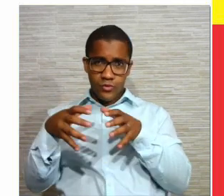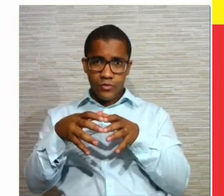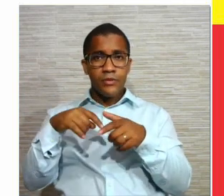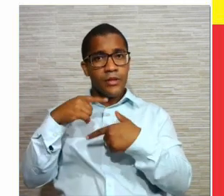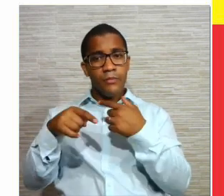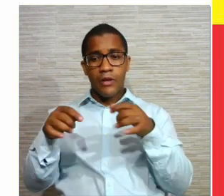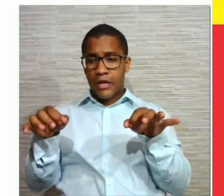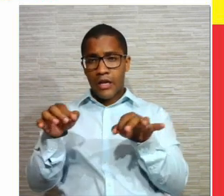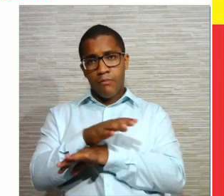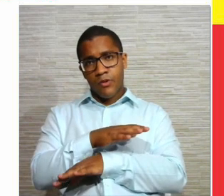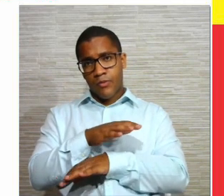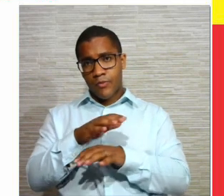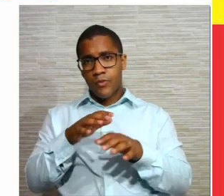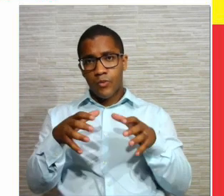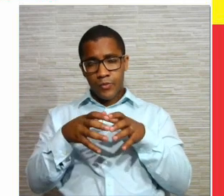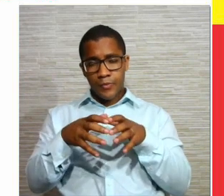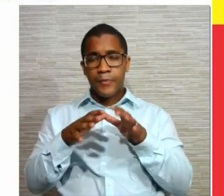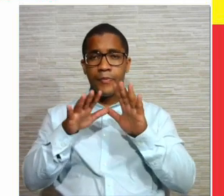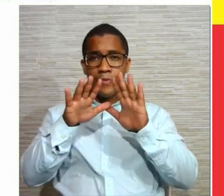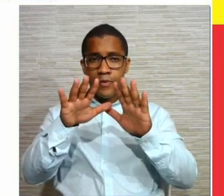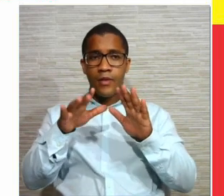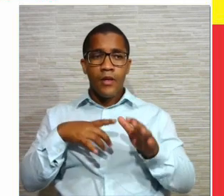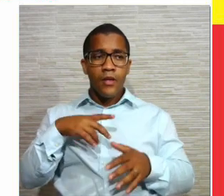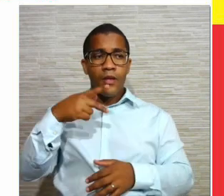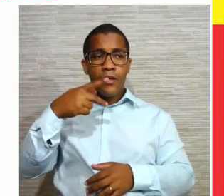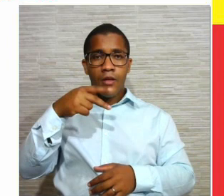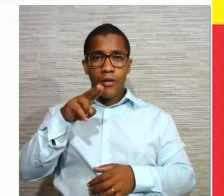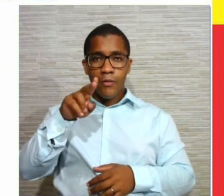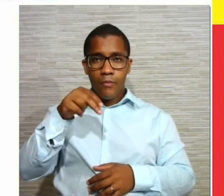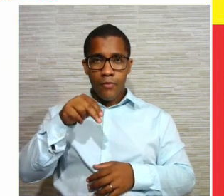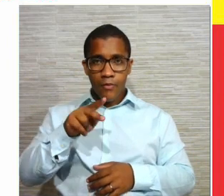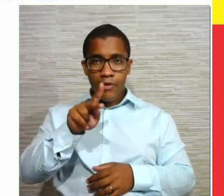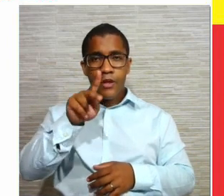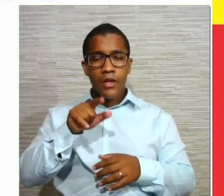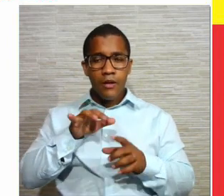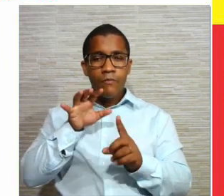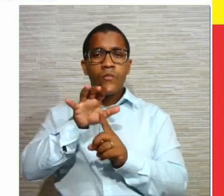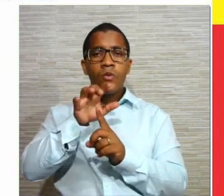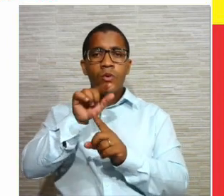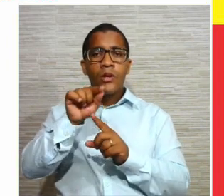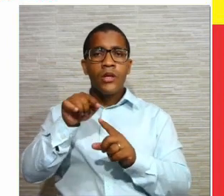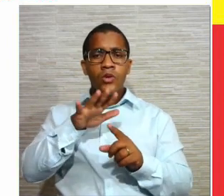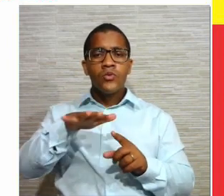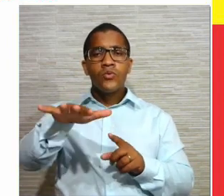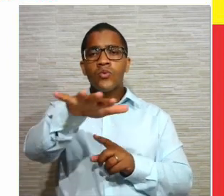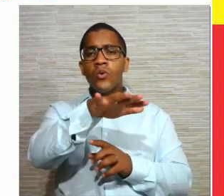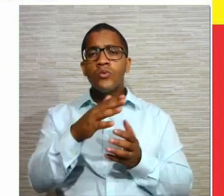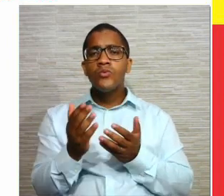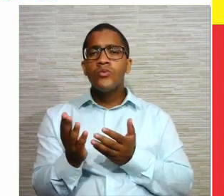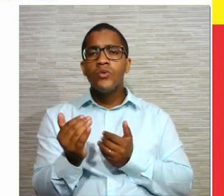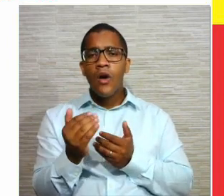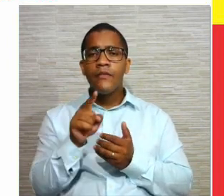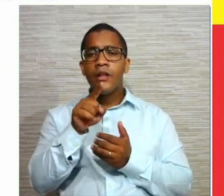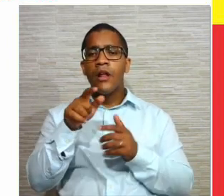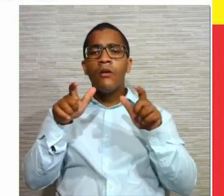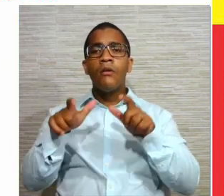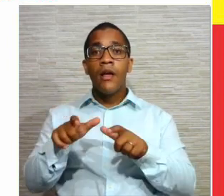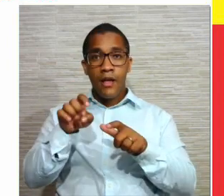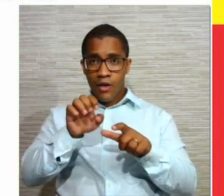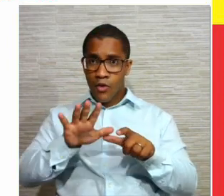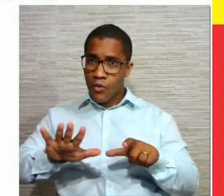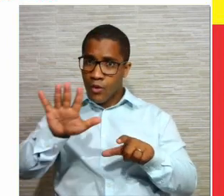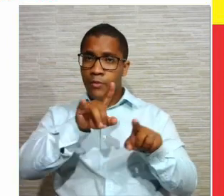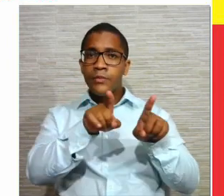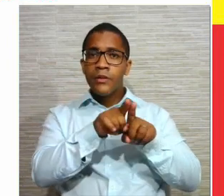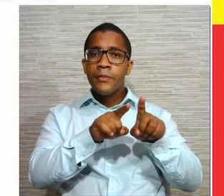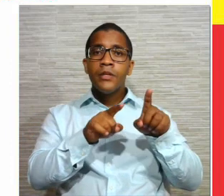acabou. Aí o punk influenciou principalmente a forma direta dos jovens, né, da Europa e dos